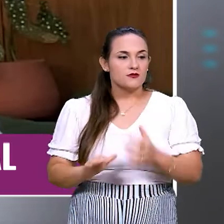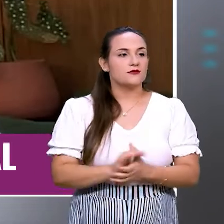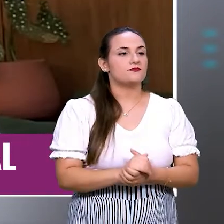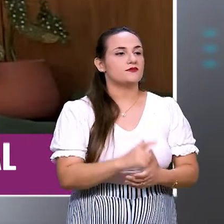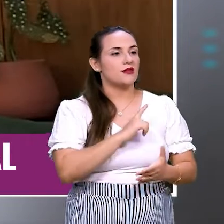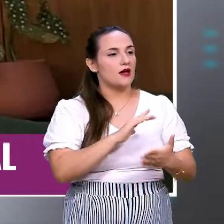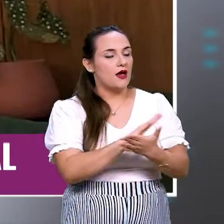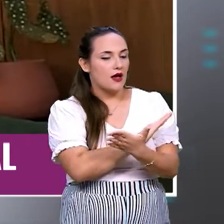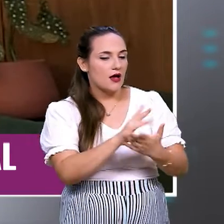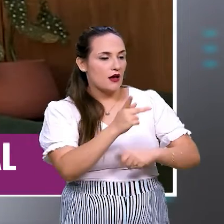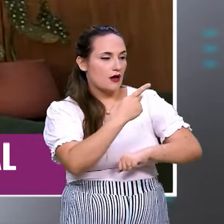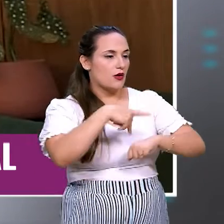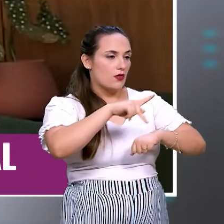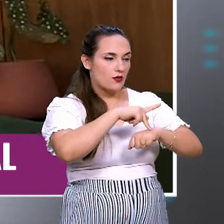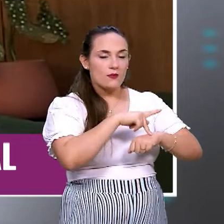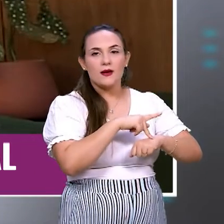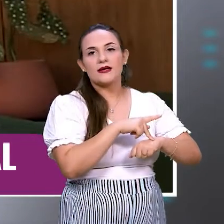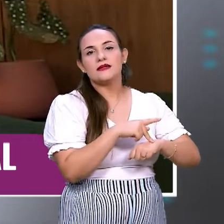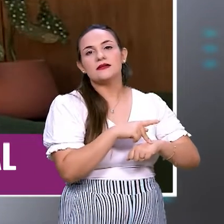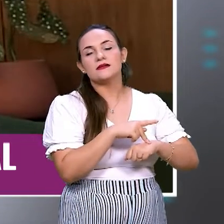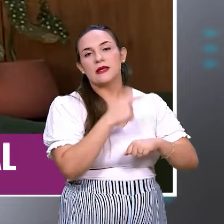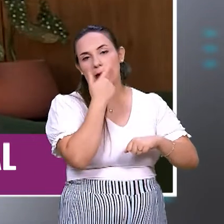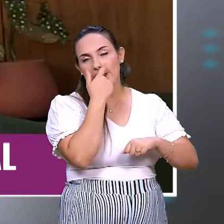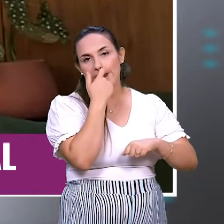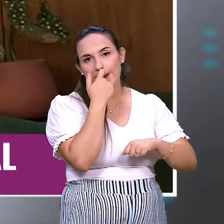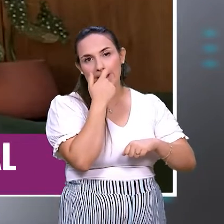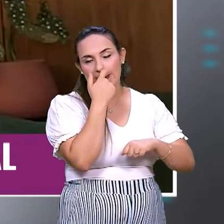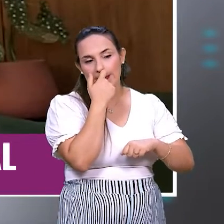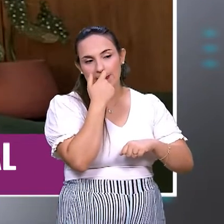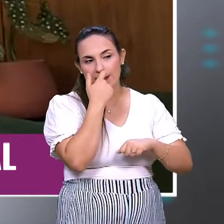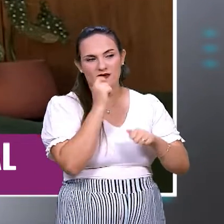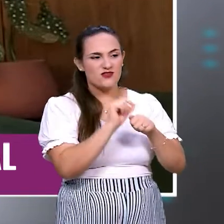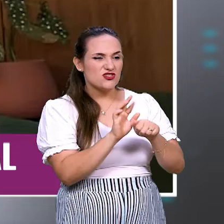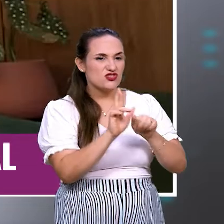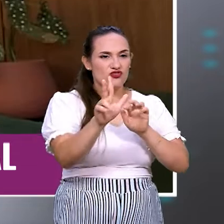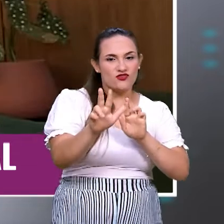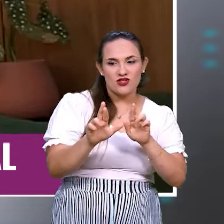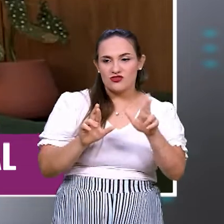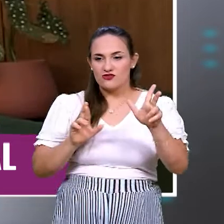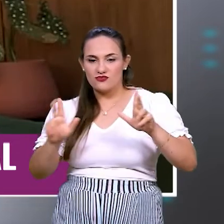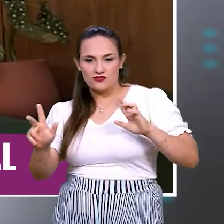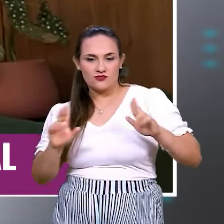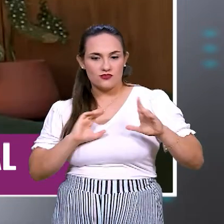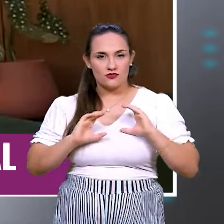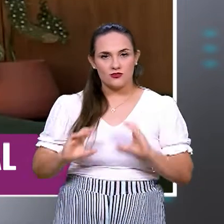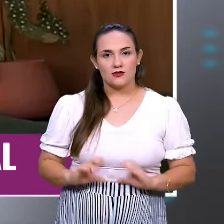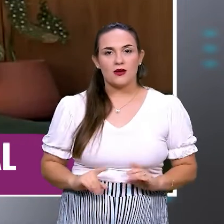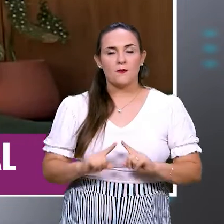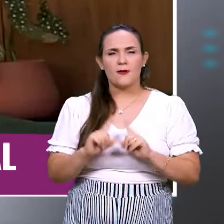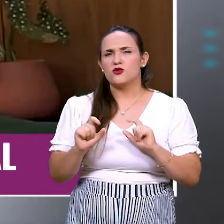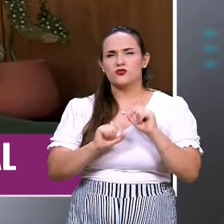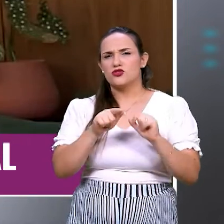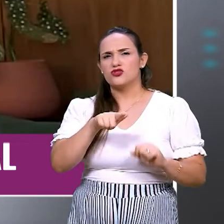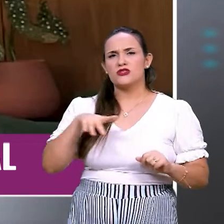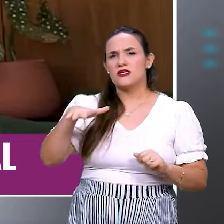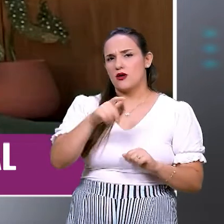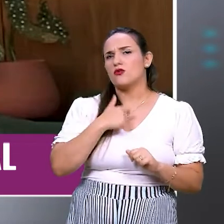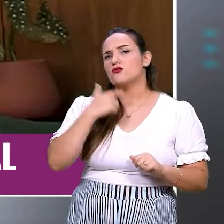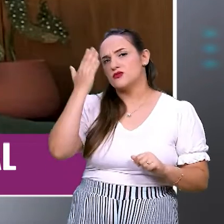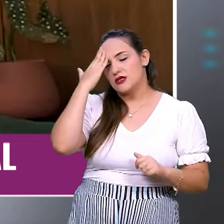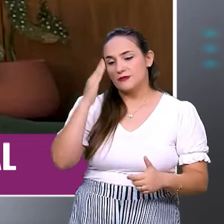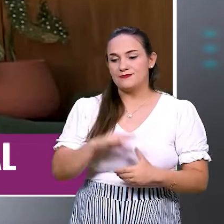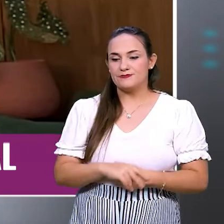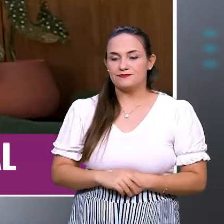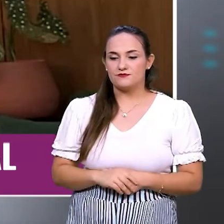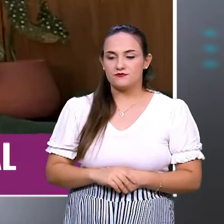em determinado estado, eles desenvolvem trabalhos que são só para os professores, tem países que fazem diferente, mas, de maneira